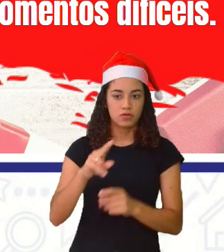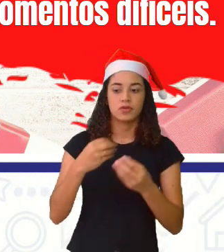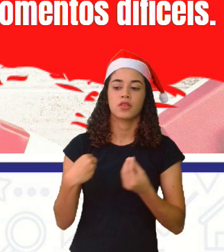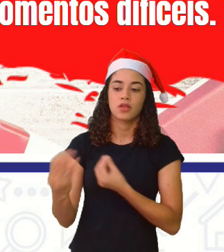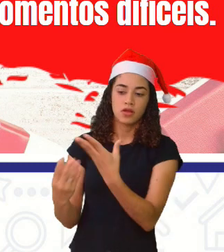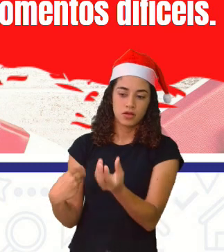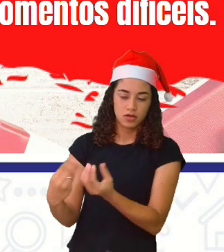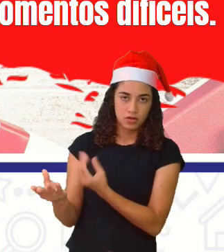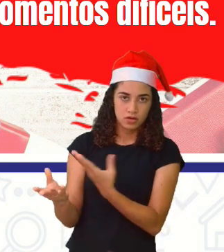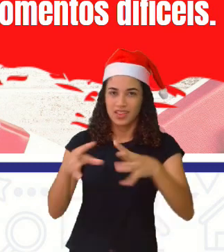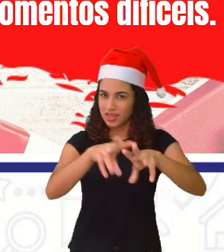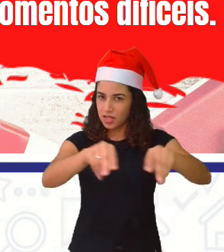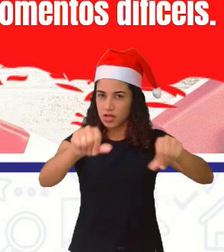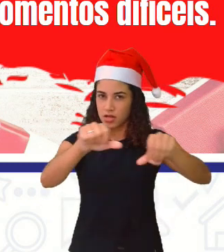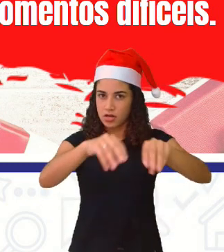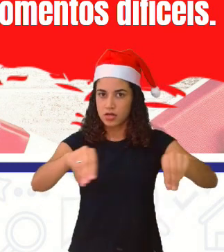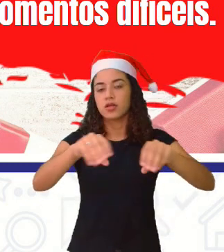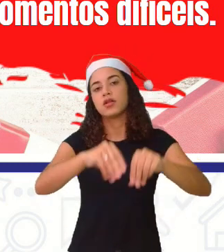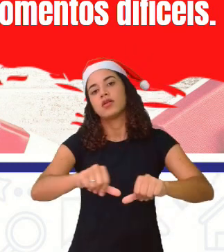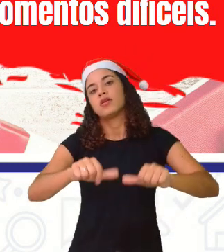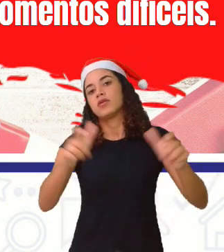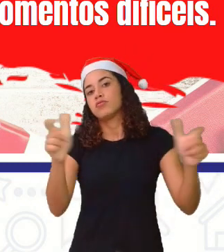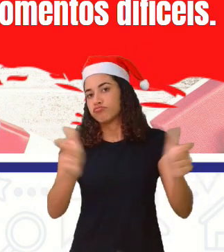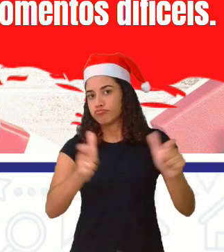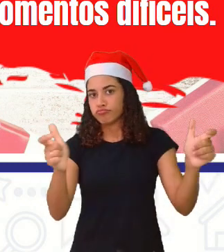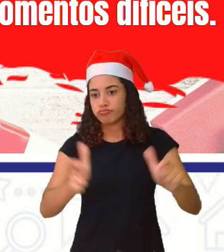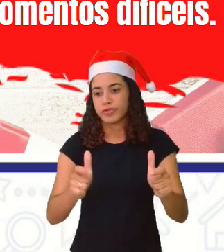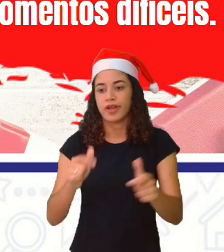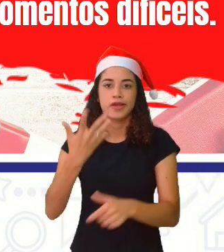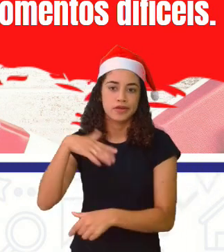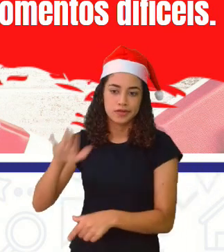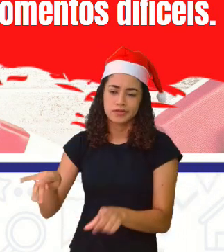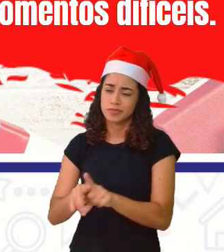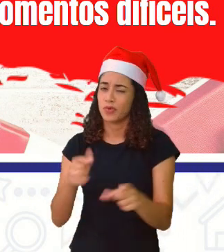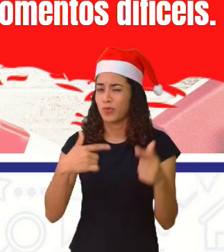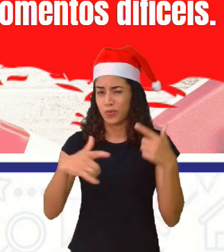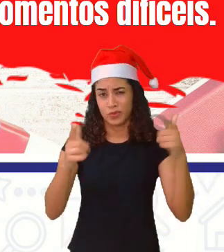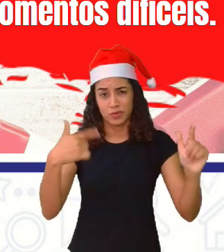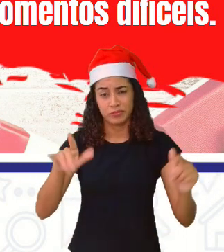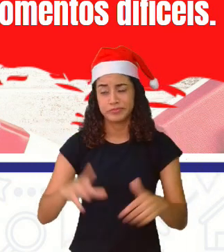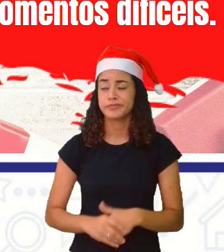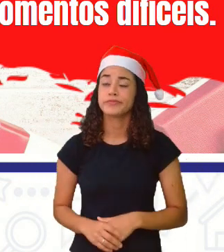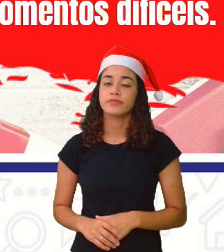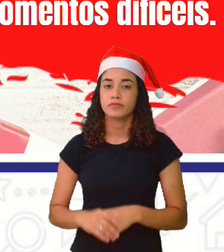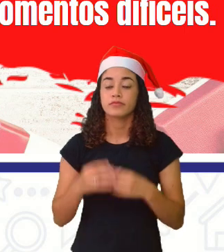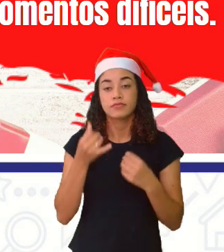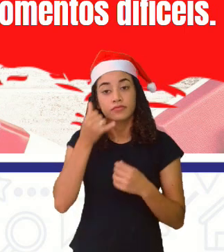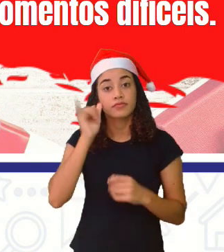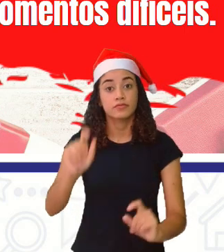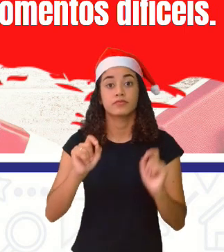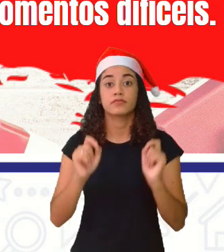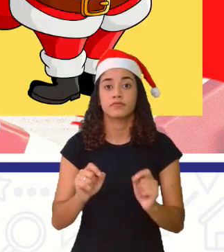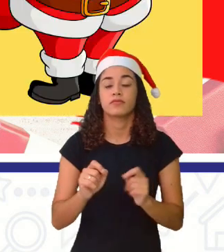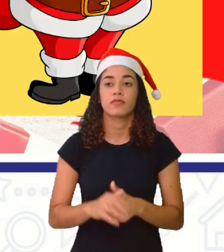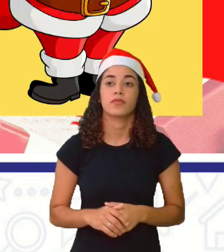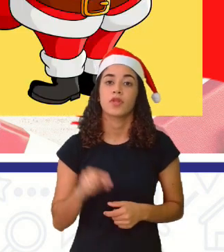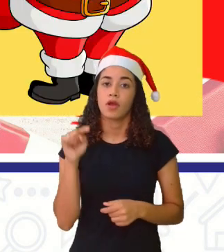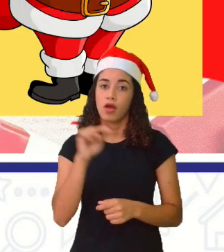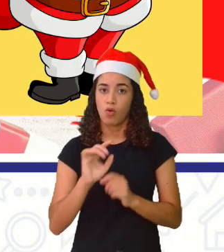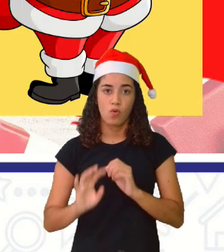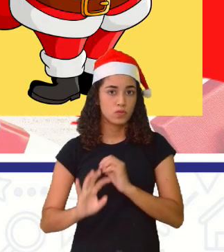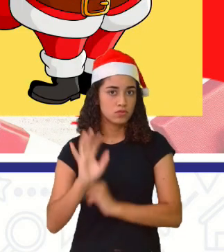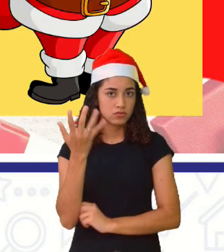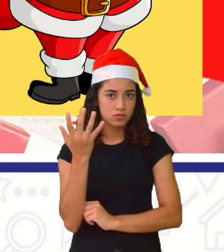né, para essas crianças, né, e para algumas outras, né, para evitar que isso acontecesse,